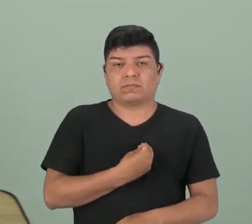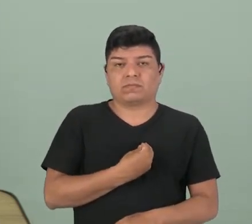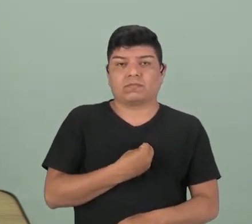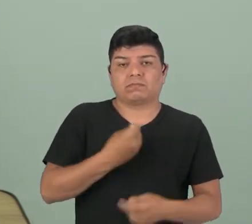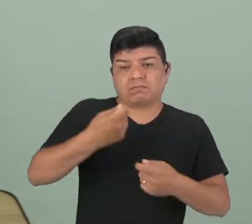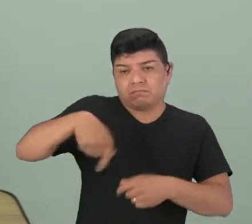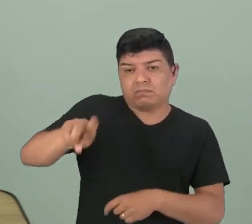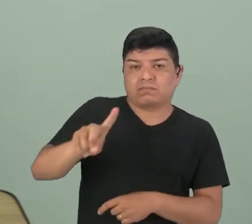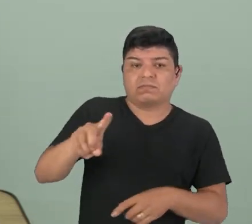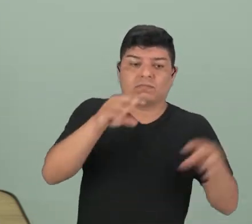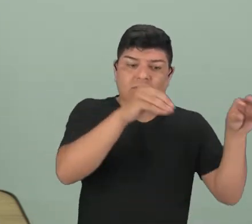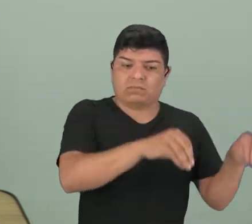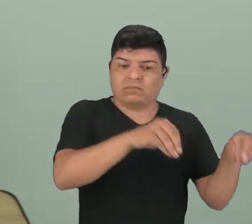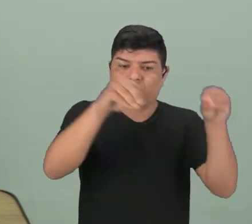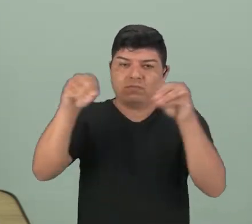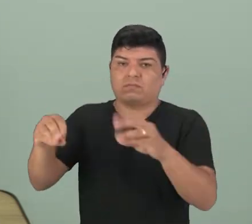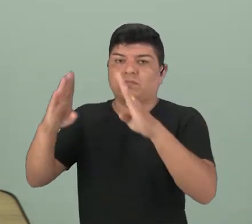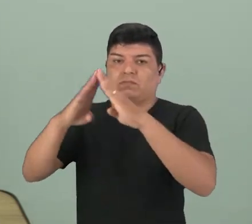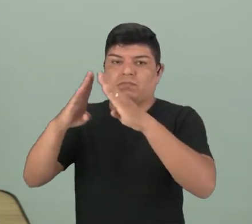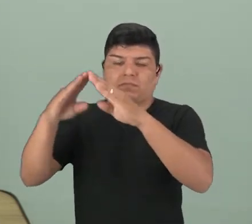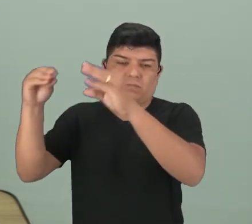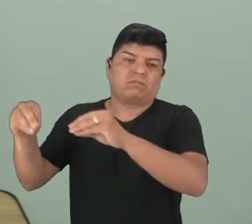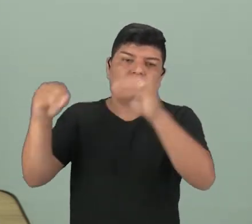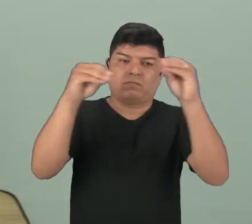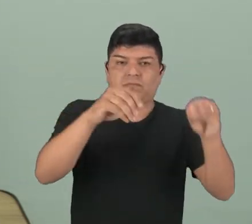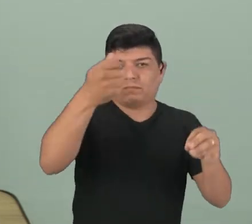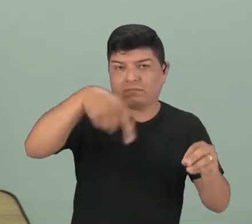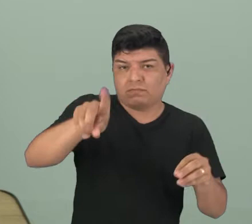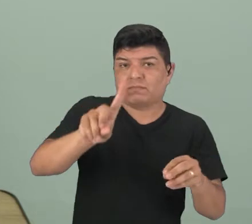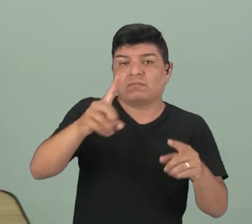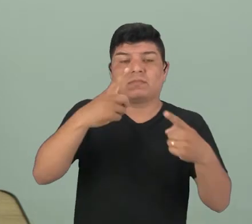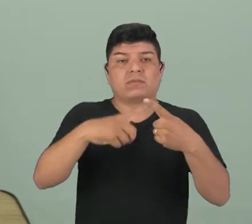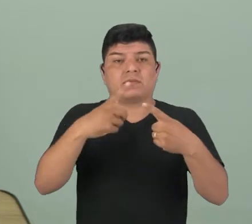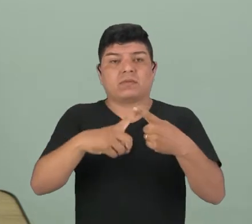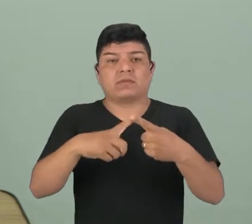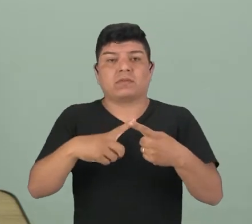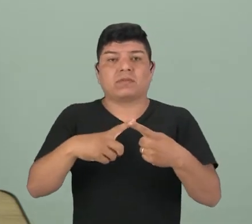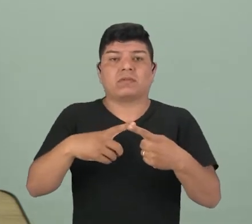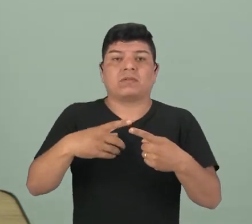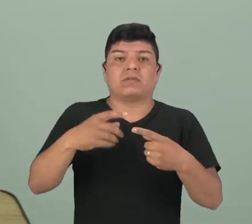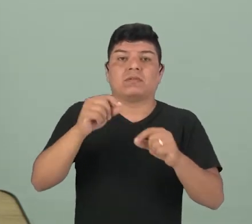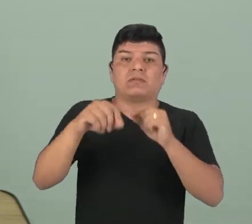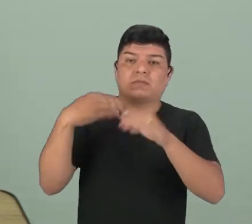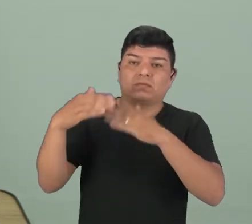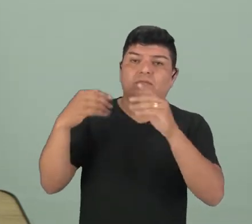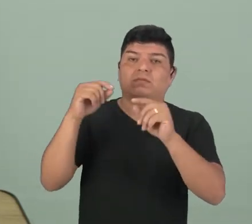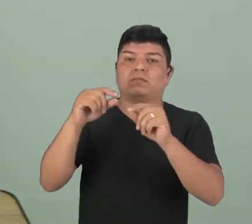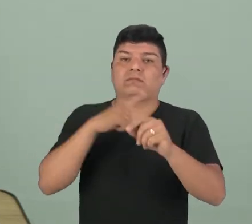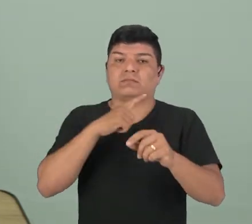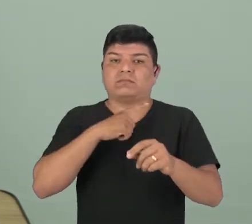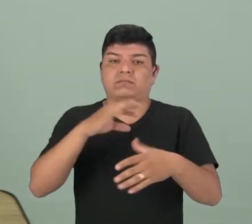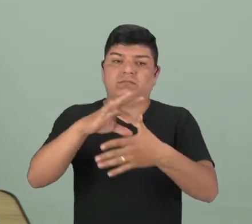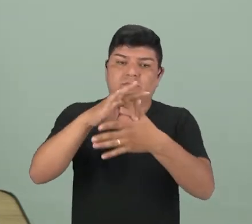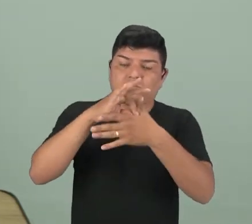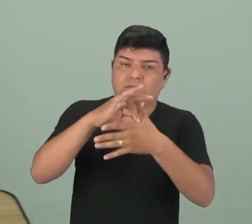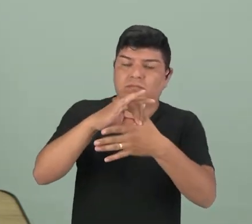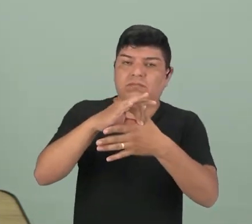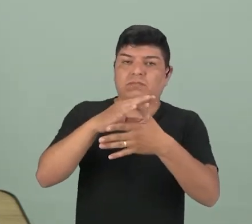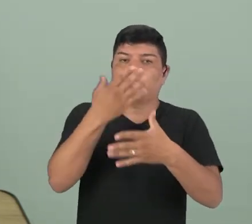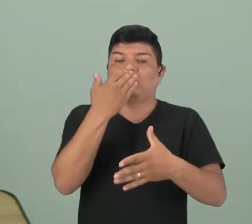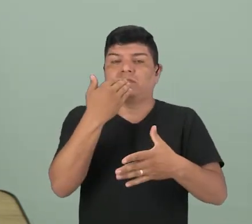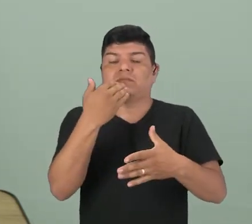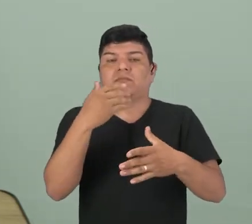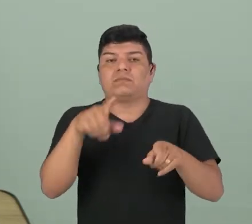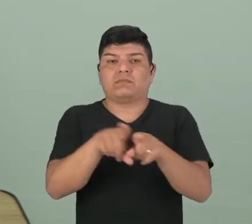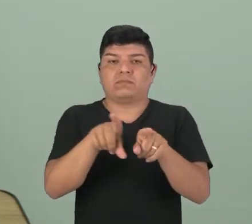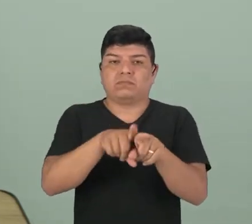ter necessidade de se mudar com frequência, dando início a um processo que fornecia alimentos como carne. Desse modo, esses grupos